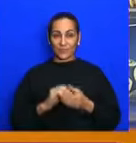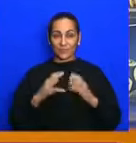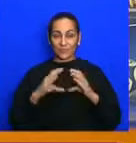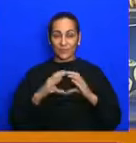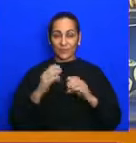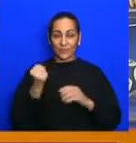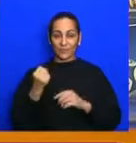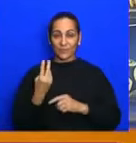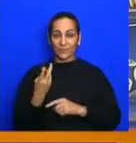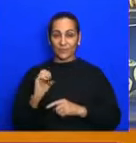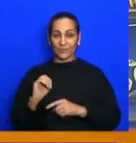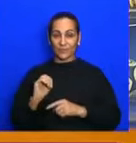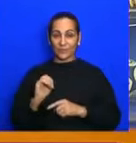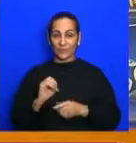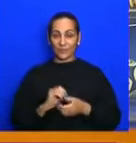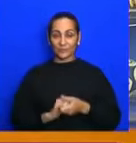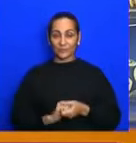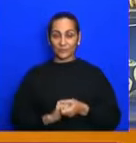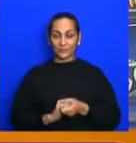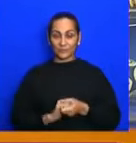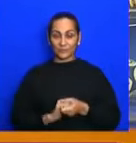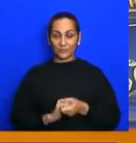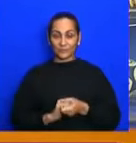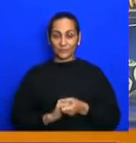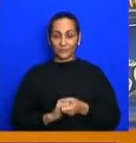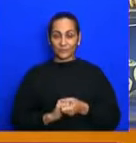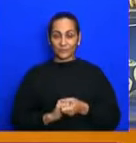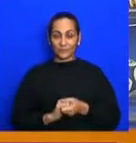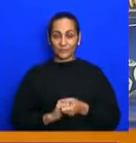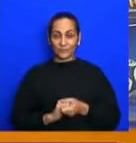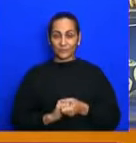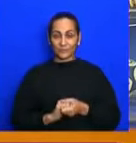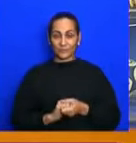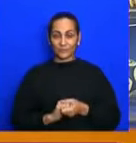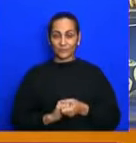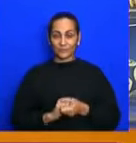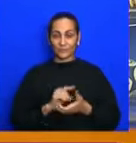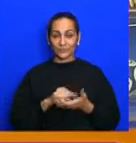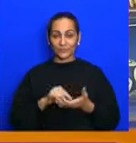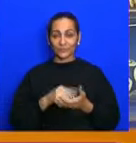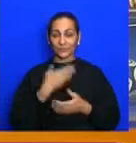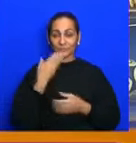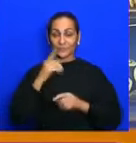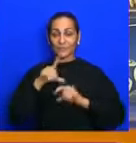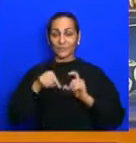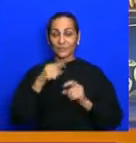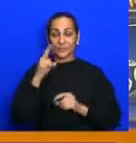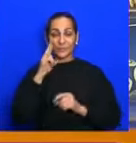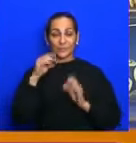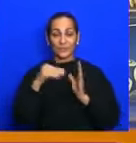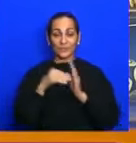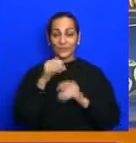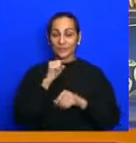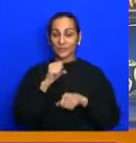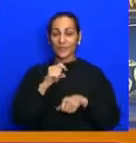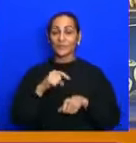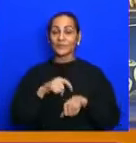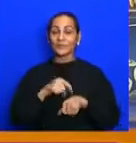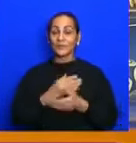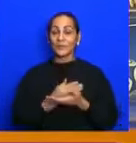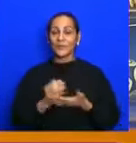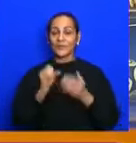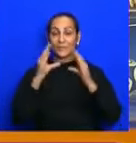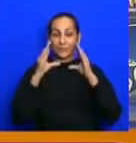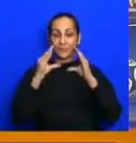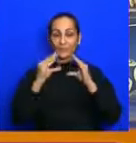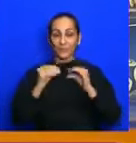Bola branca número 20. Branca 20. Loto Fácil com sorteios de segunda a sábado a partir das